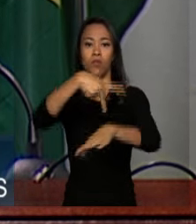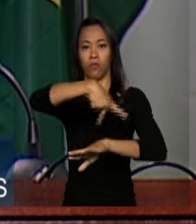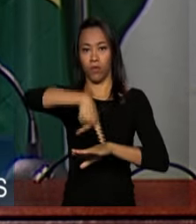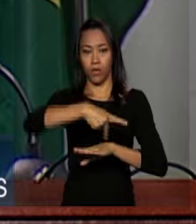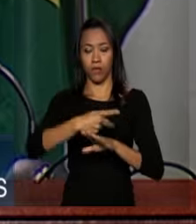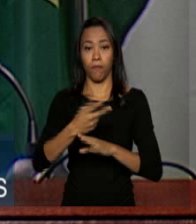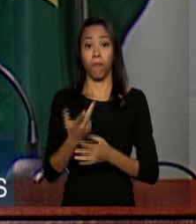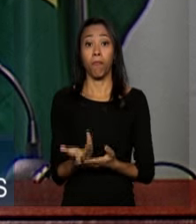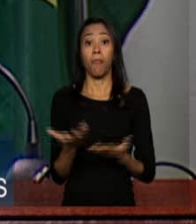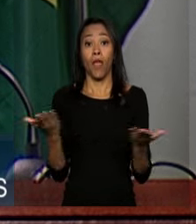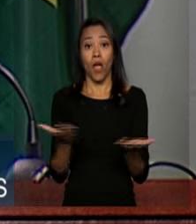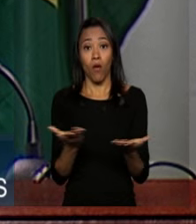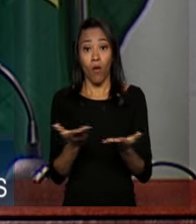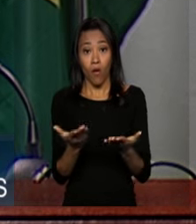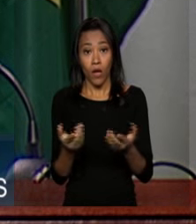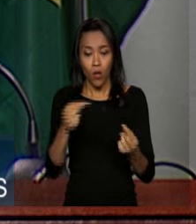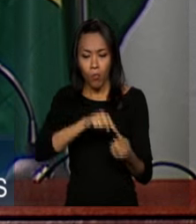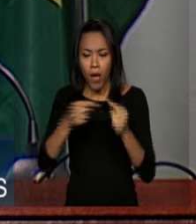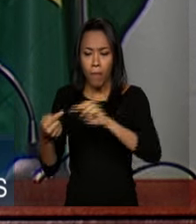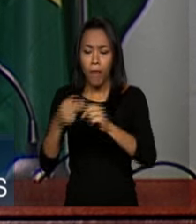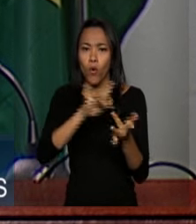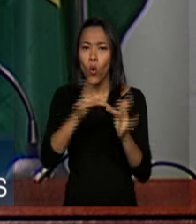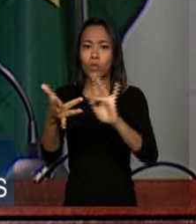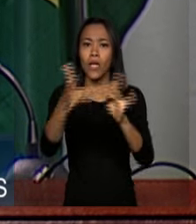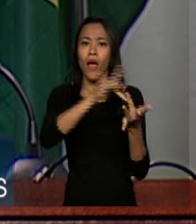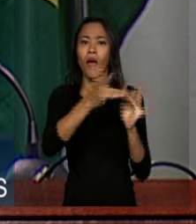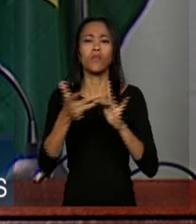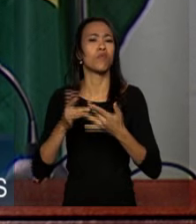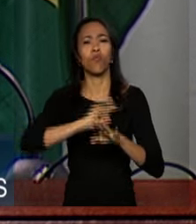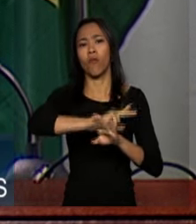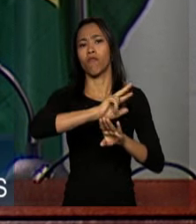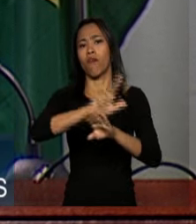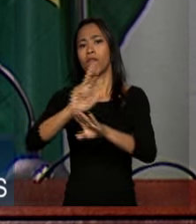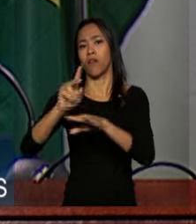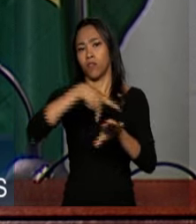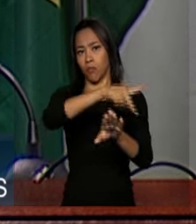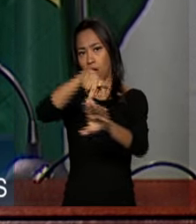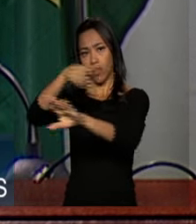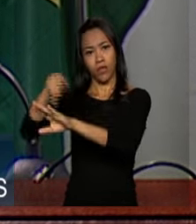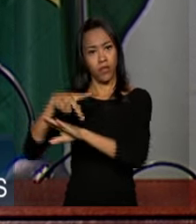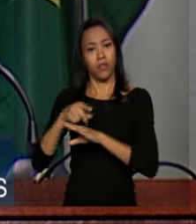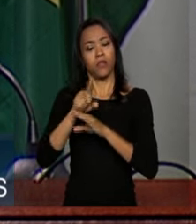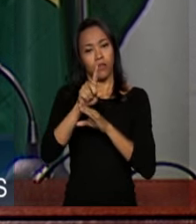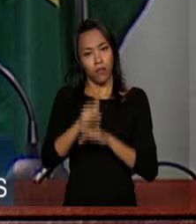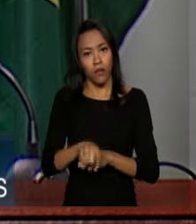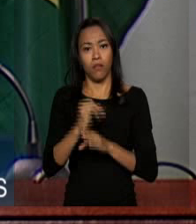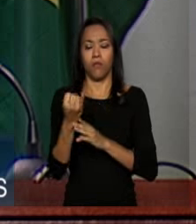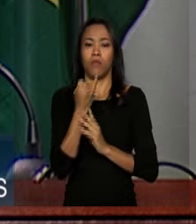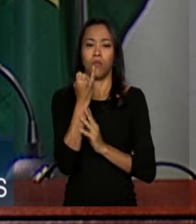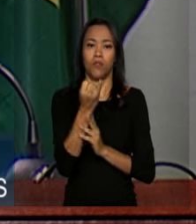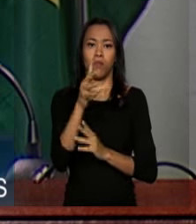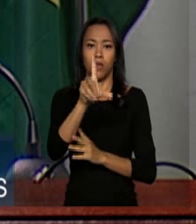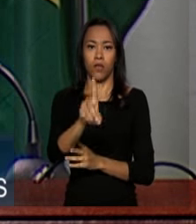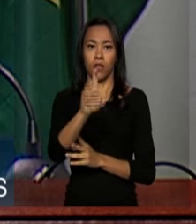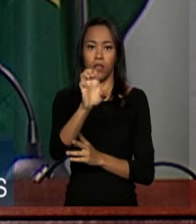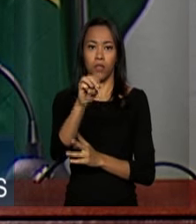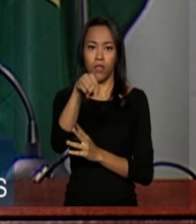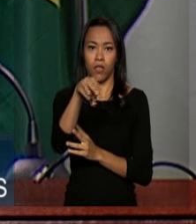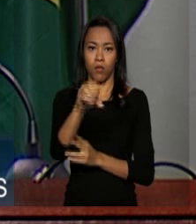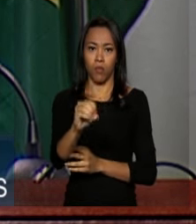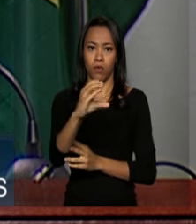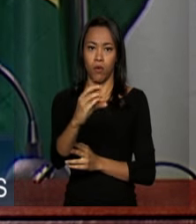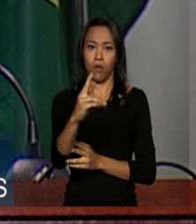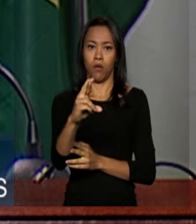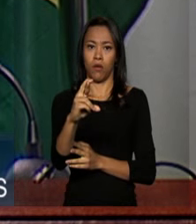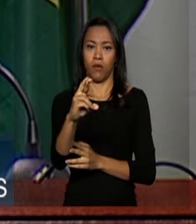integração nos nossos países sempre pressupôs a democracia. Ela só foi